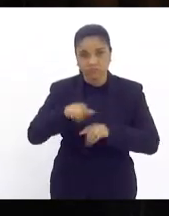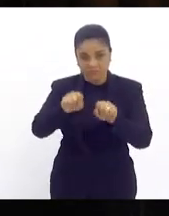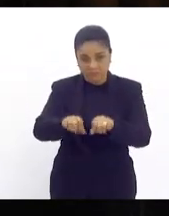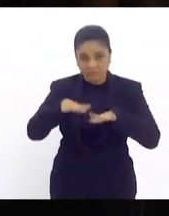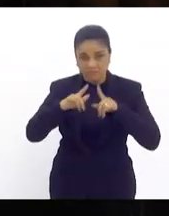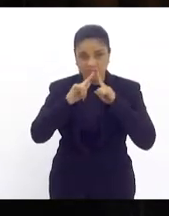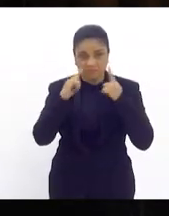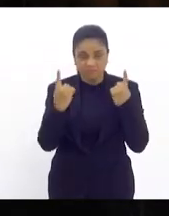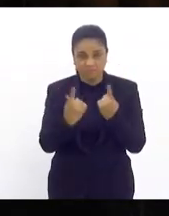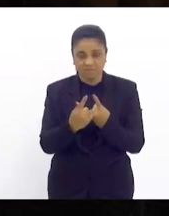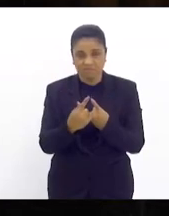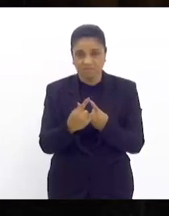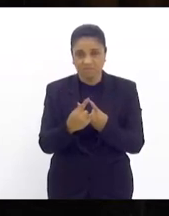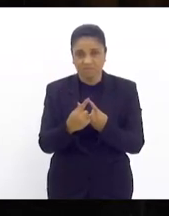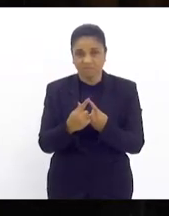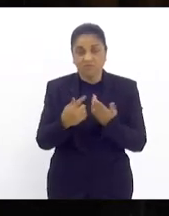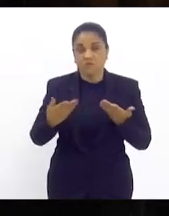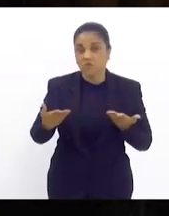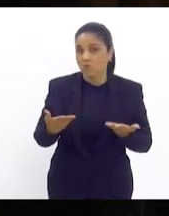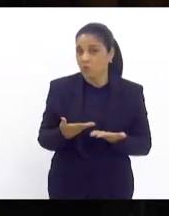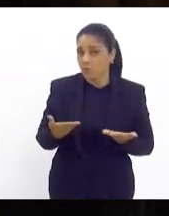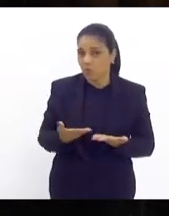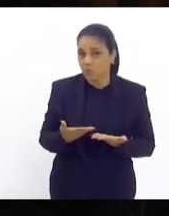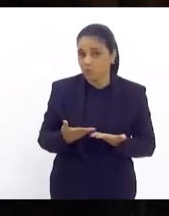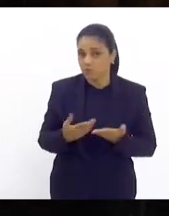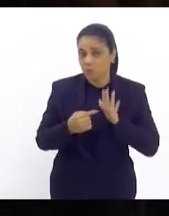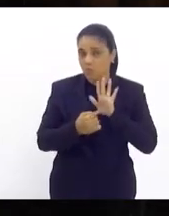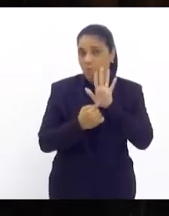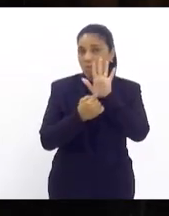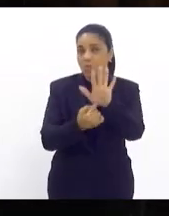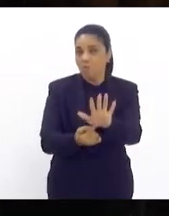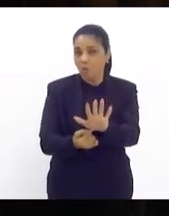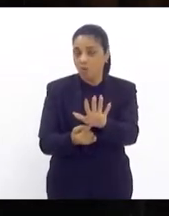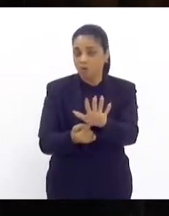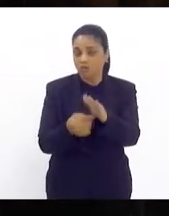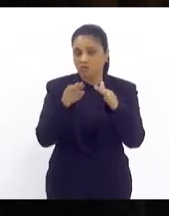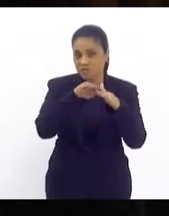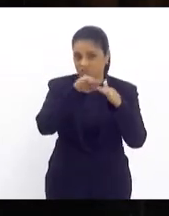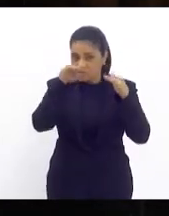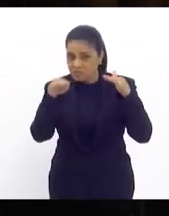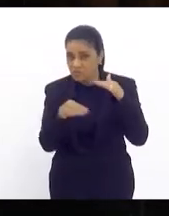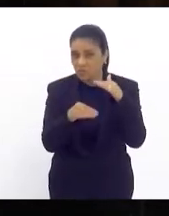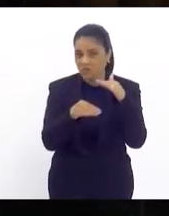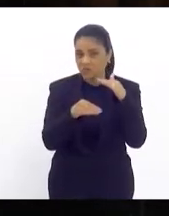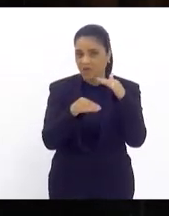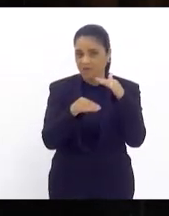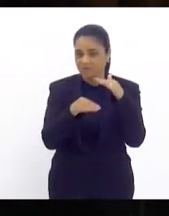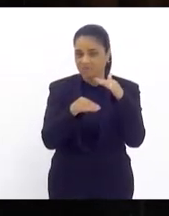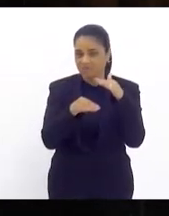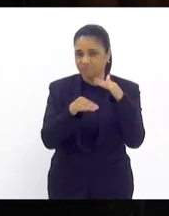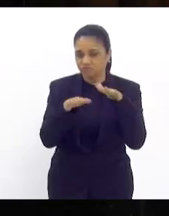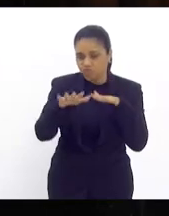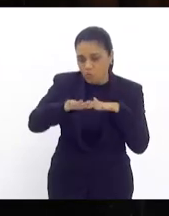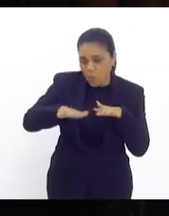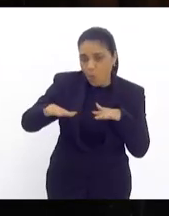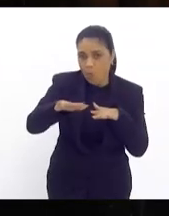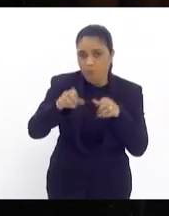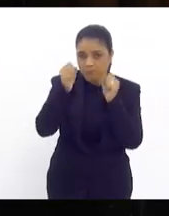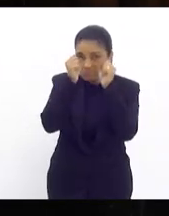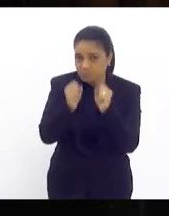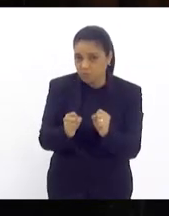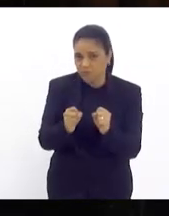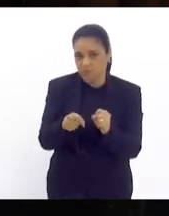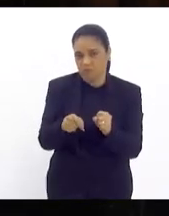Legislativa que hoje demonstra também as desigualdades em termos de ocupação das mulheres no poder